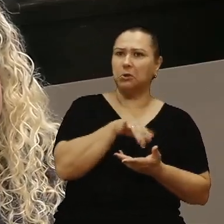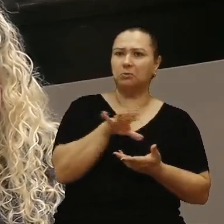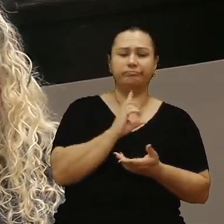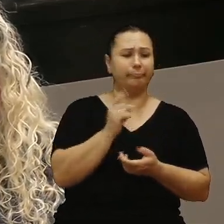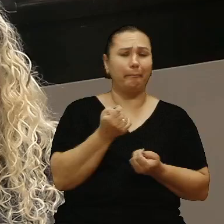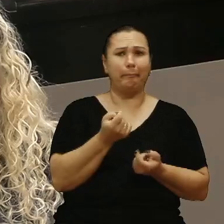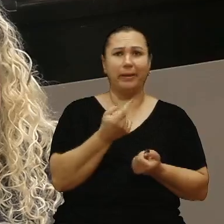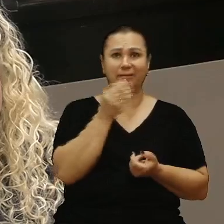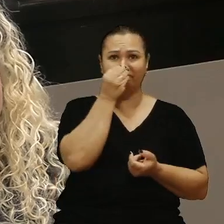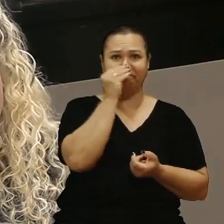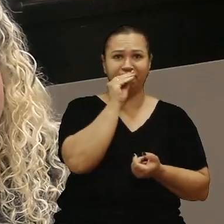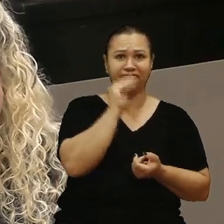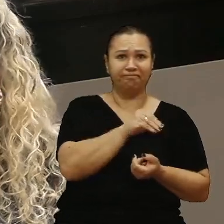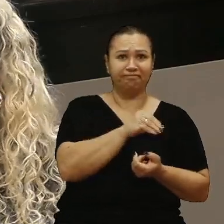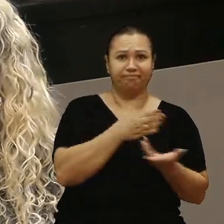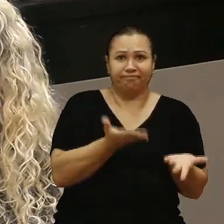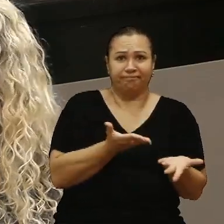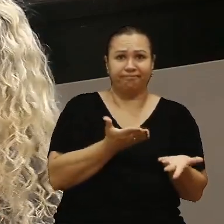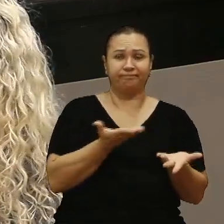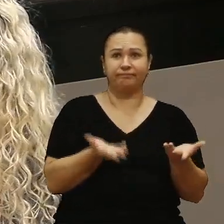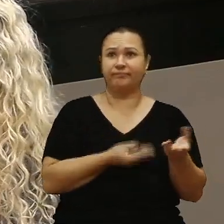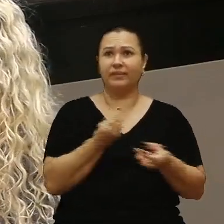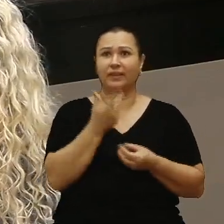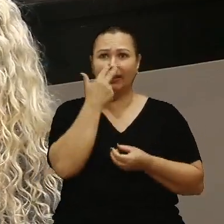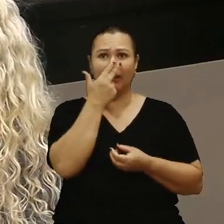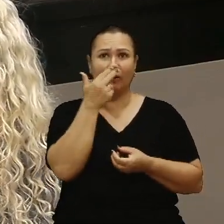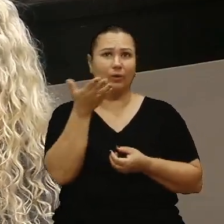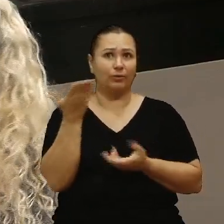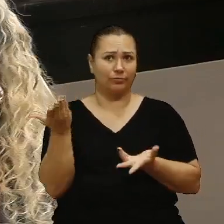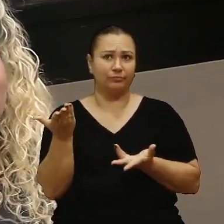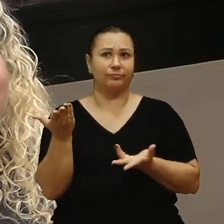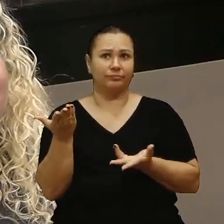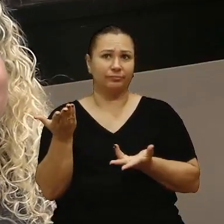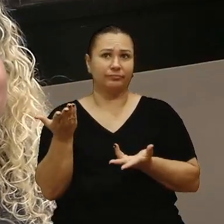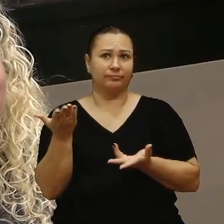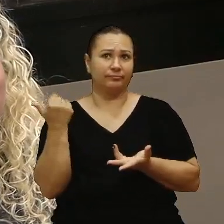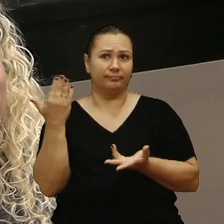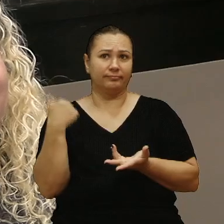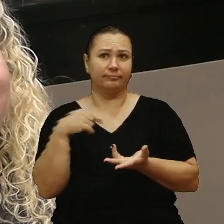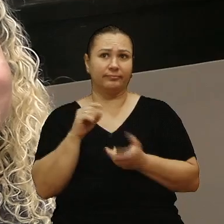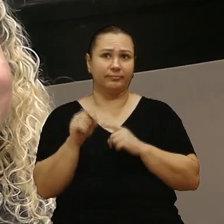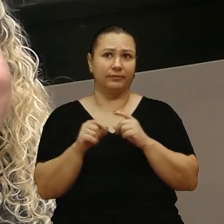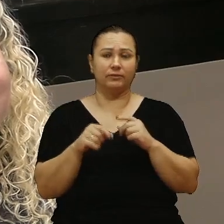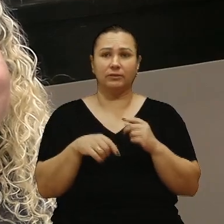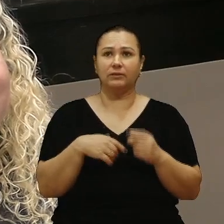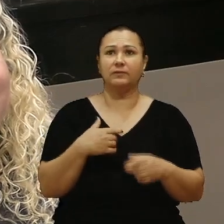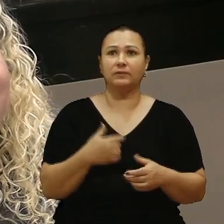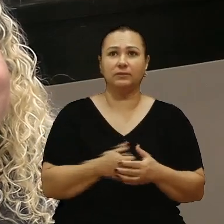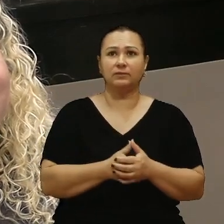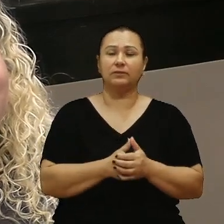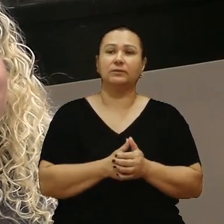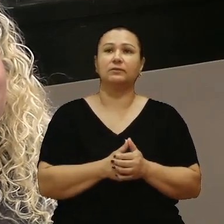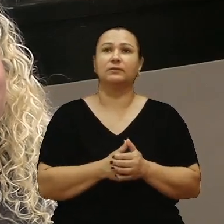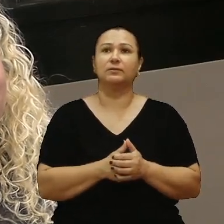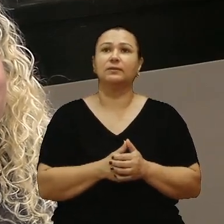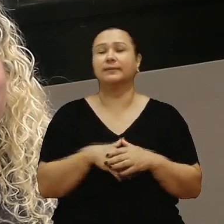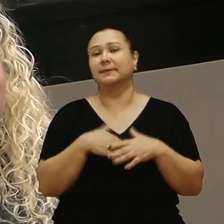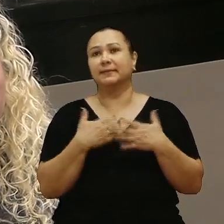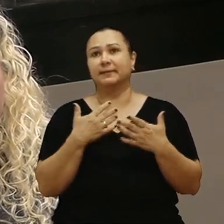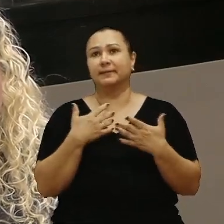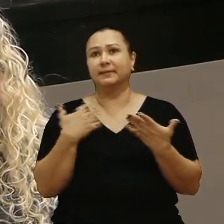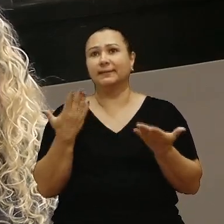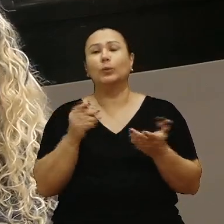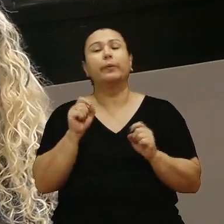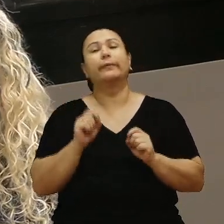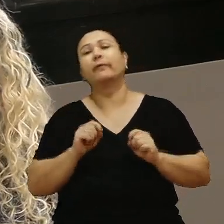lixo, as igual aquele episódio do Chaves lá, que o professor Girafales faz assim. Então, o que